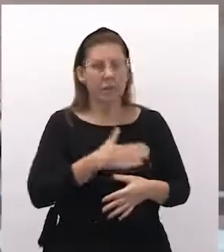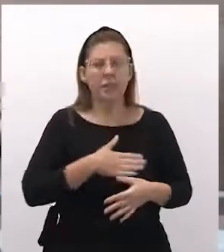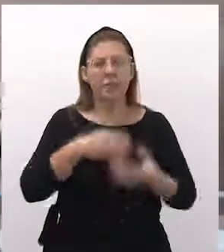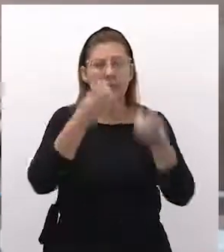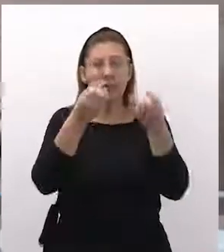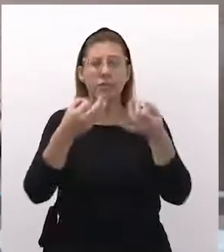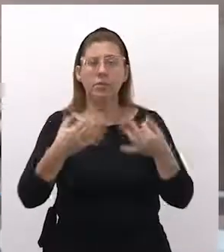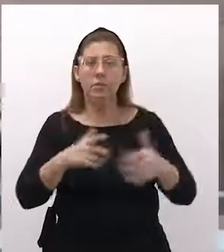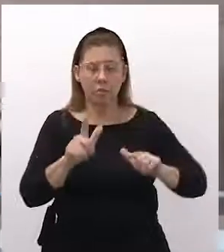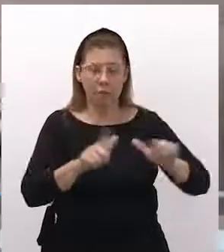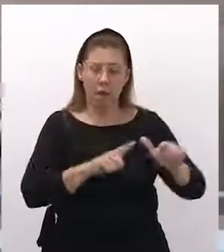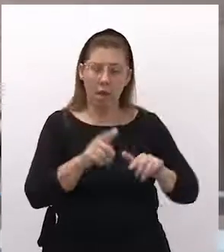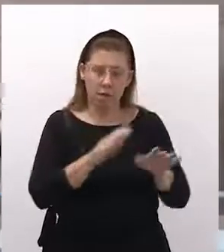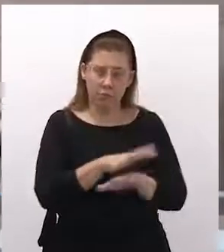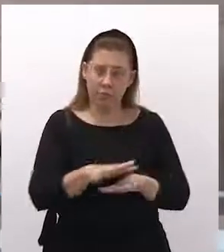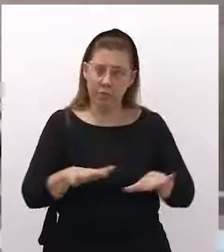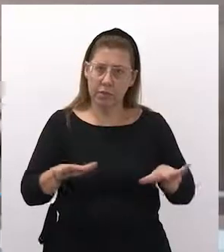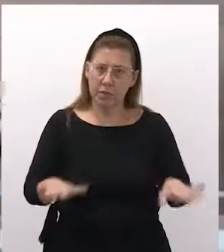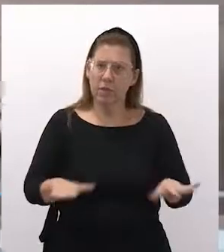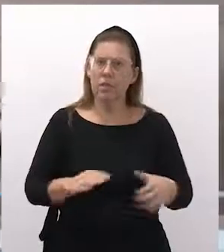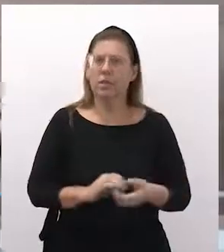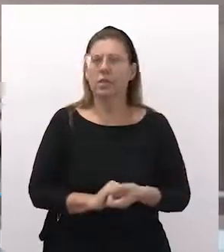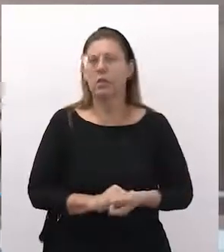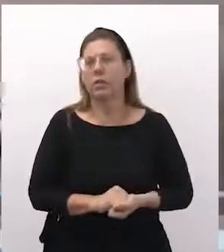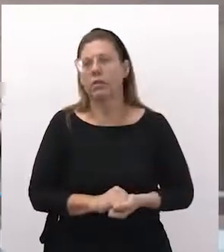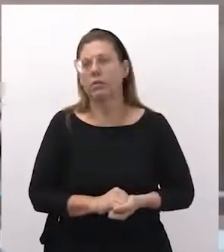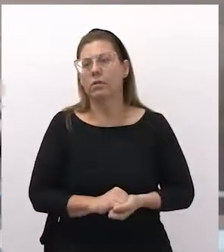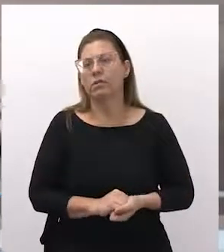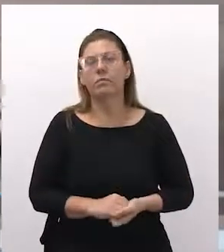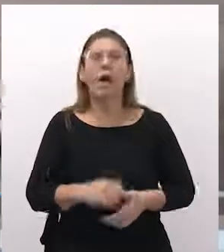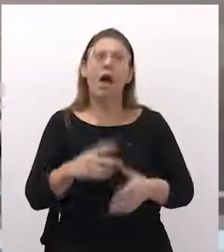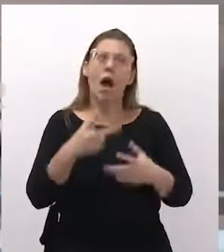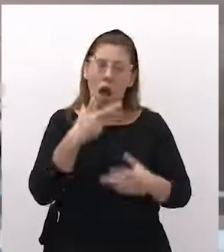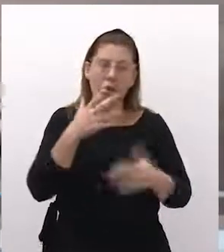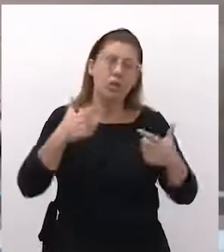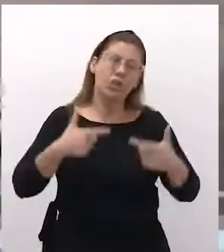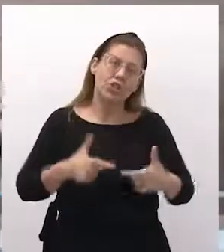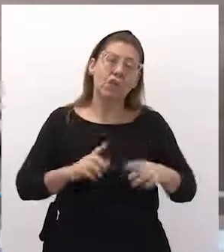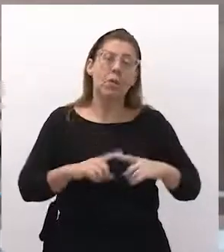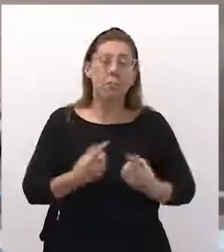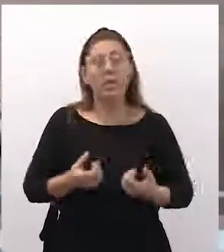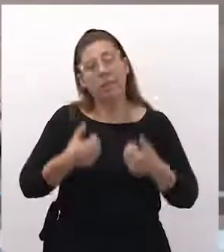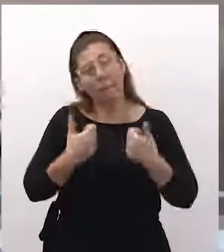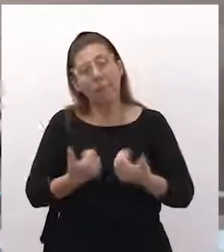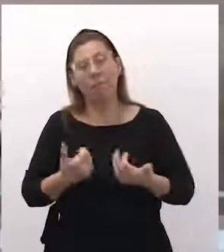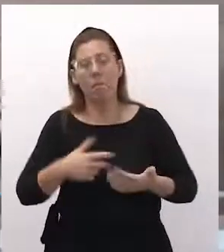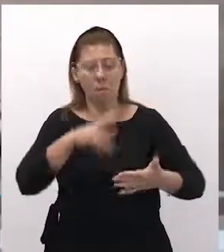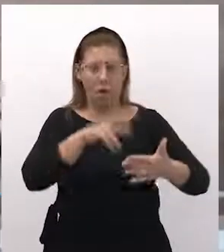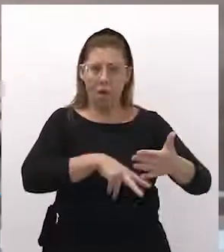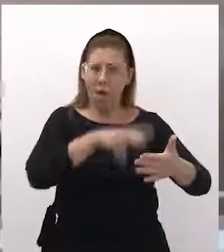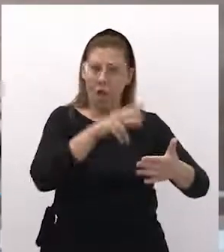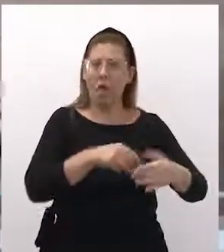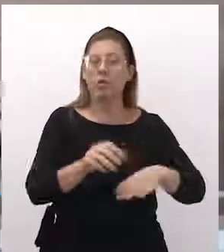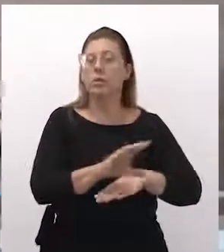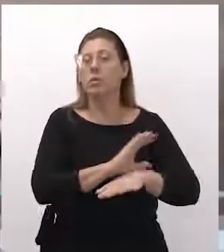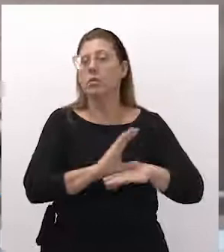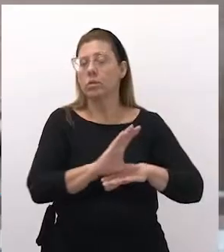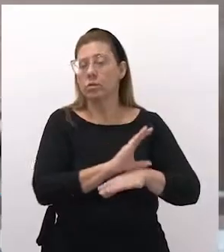fala do trabalho infantil, e eu sei que vocês vão me olhar e vão dizer assim, que chata, tá bom. Mas eu gosto de começar lendo a